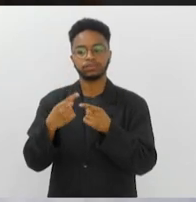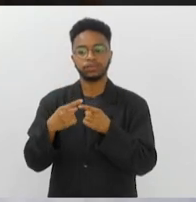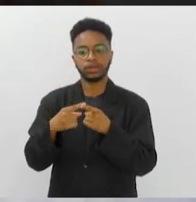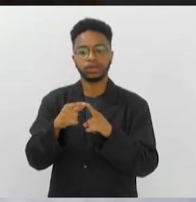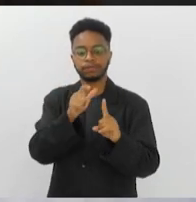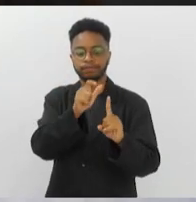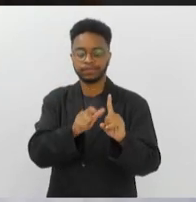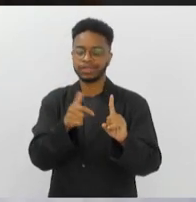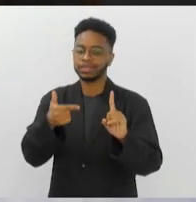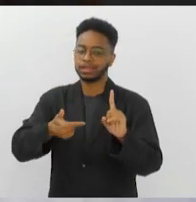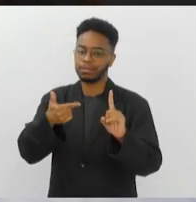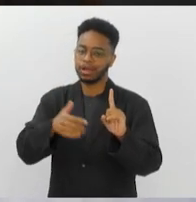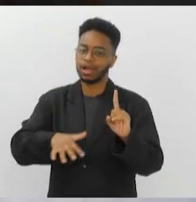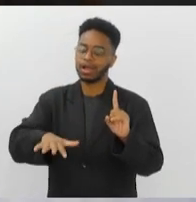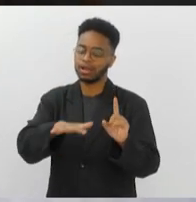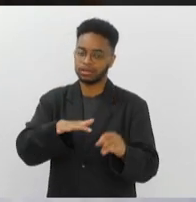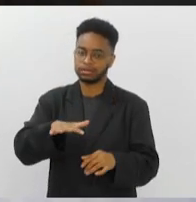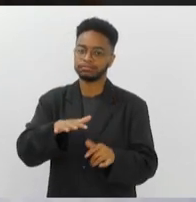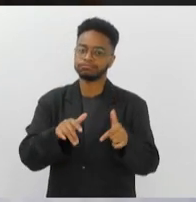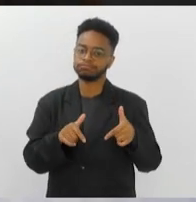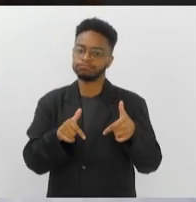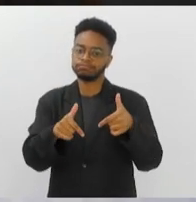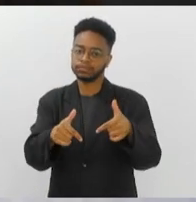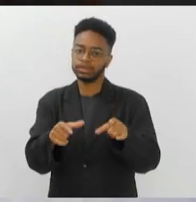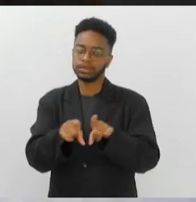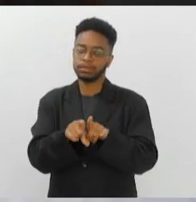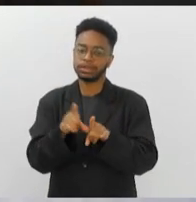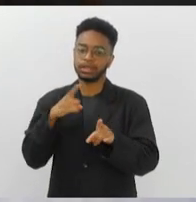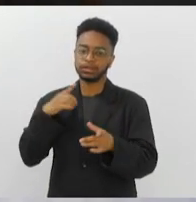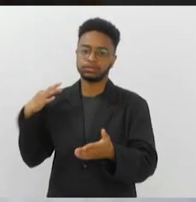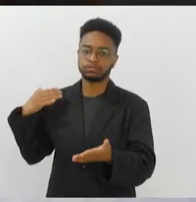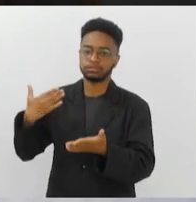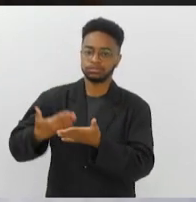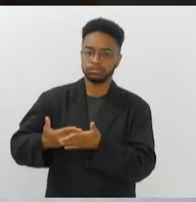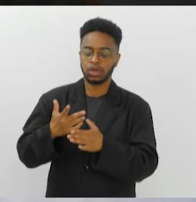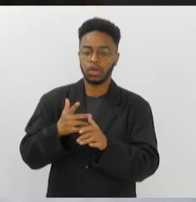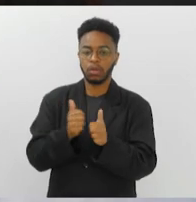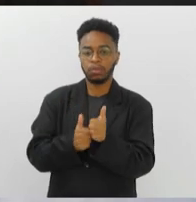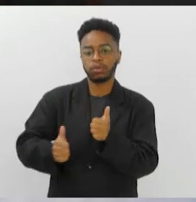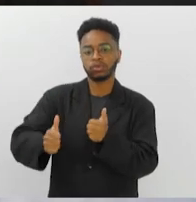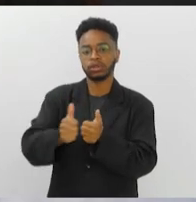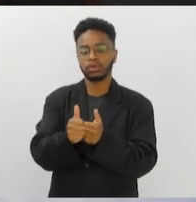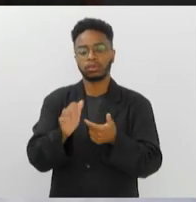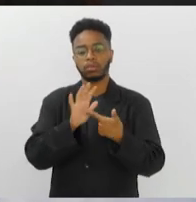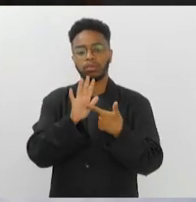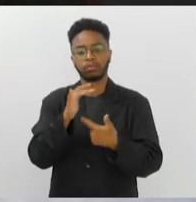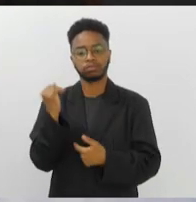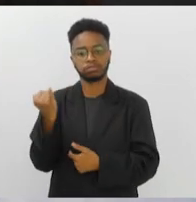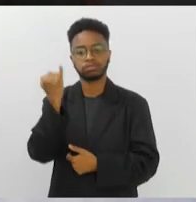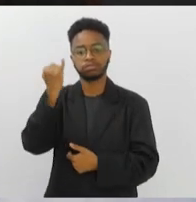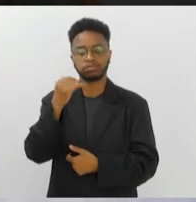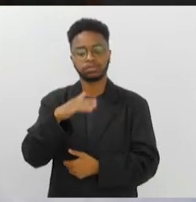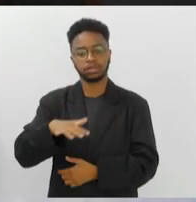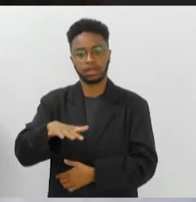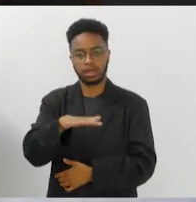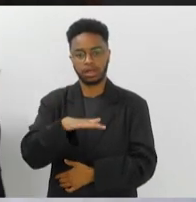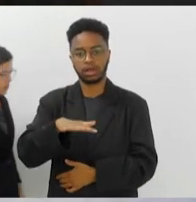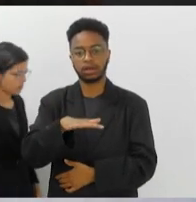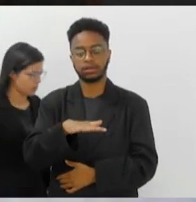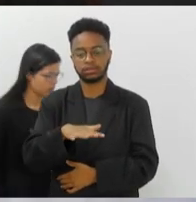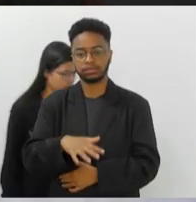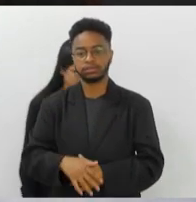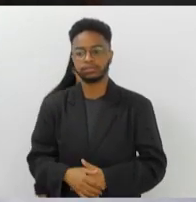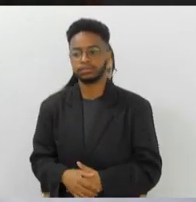desse campo de atuação profissional, que fez a sua trajetória de protagonismo, de importância nessa área, né,